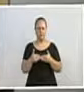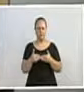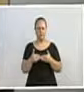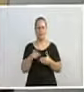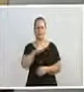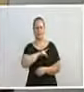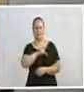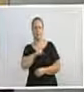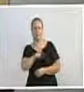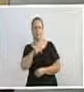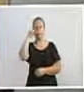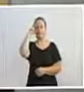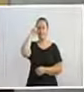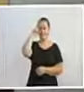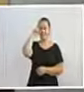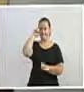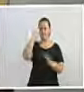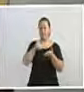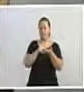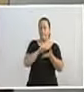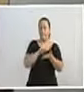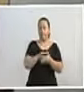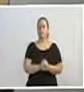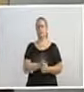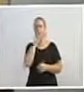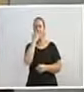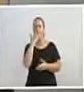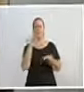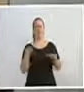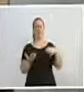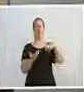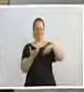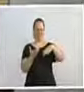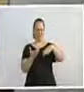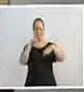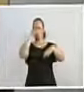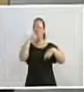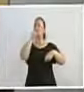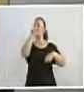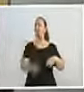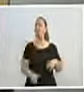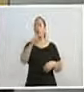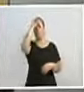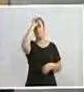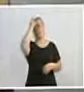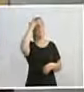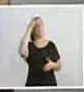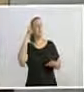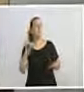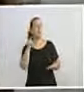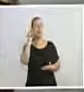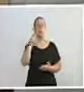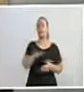Também virou aquela casa, vereador Vanderlei, terra de ninguém, né? Ali ninguém sabe nada, ninguém faz nada,